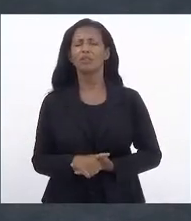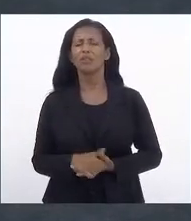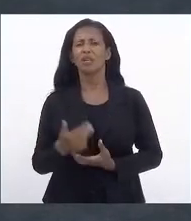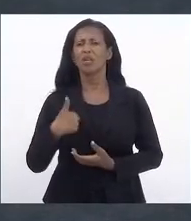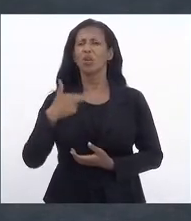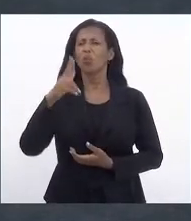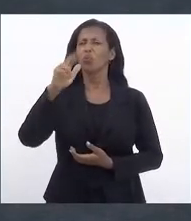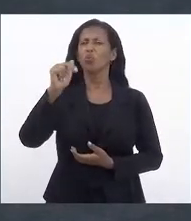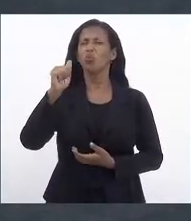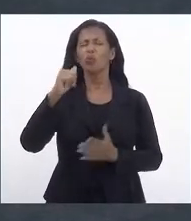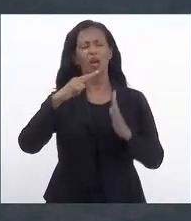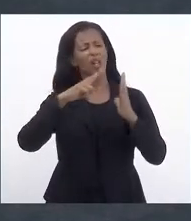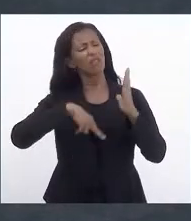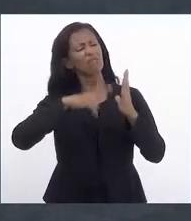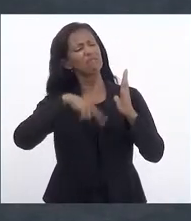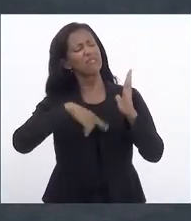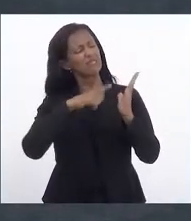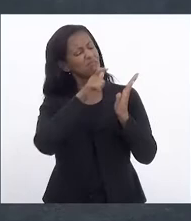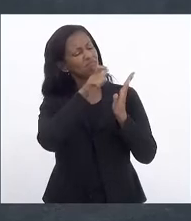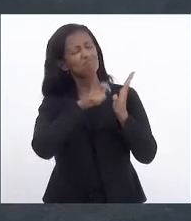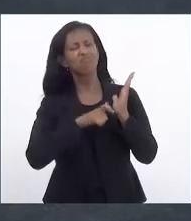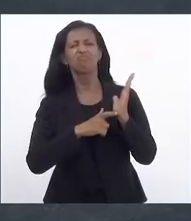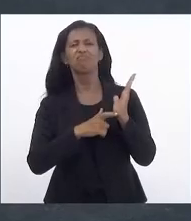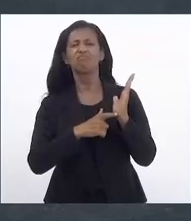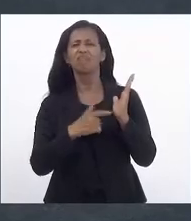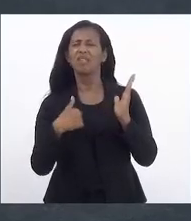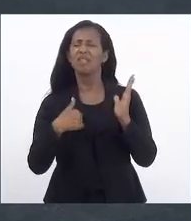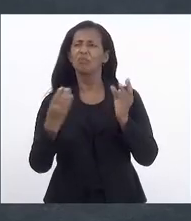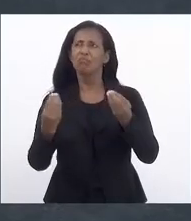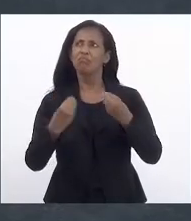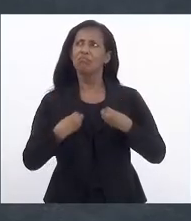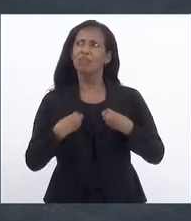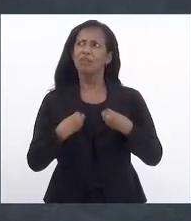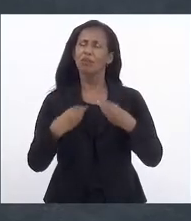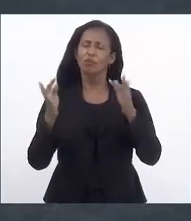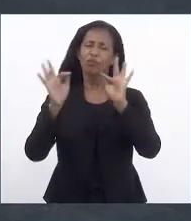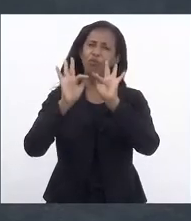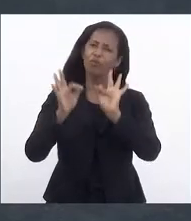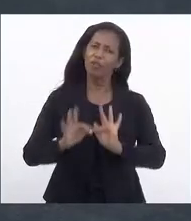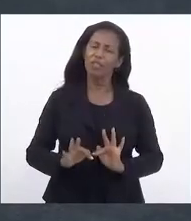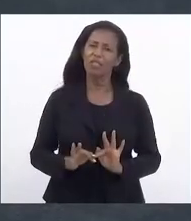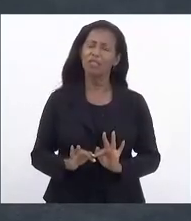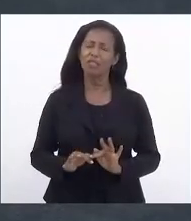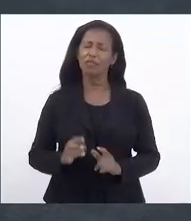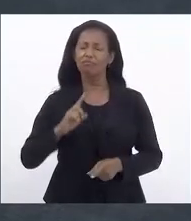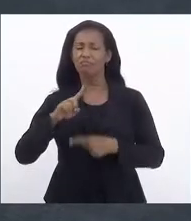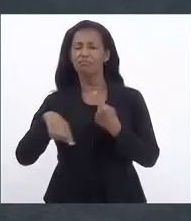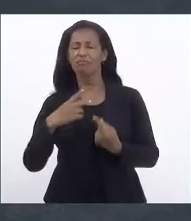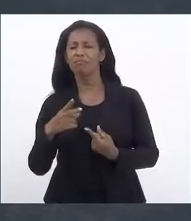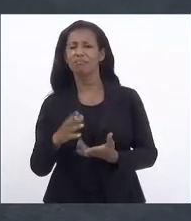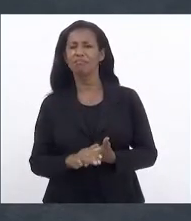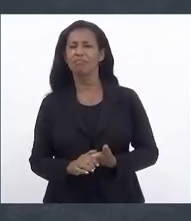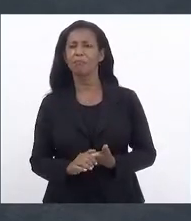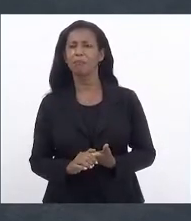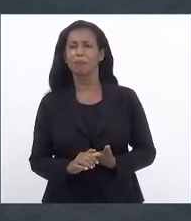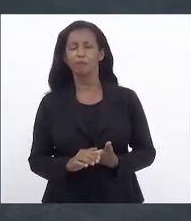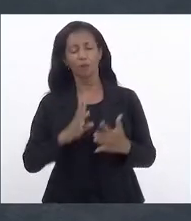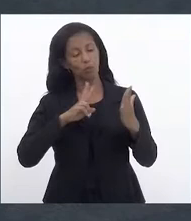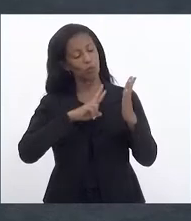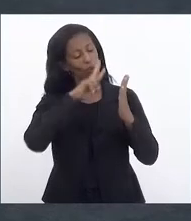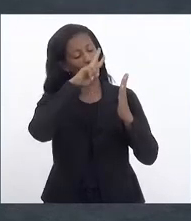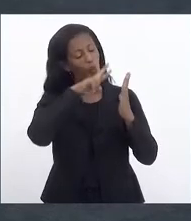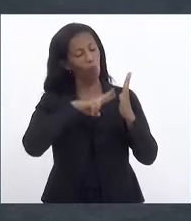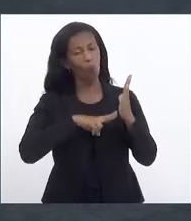que eu nunca li essa reportagem fiquei tão feliz depois de ter passado o olho